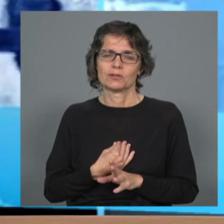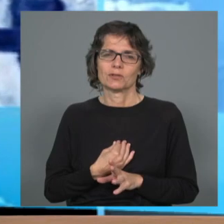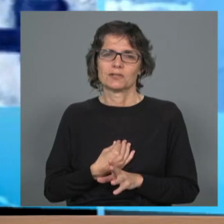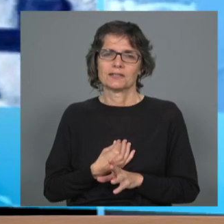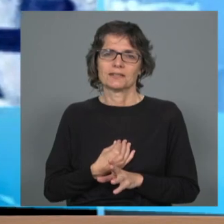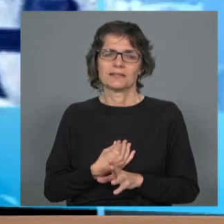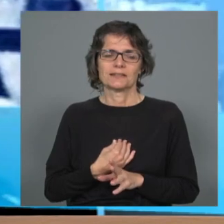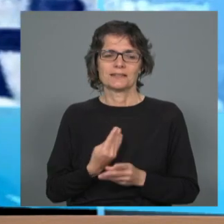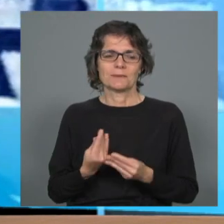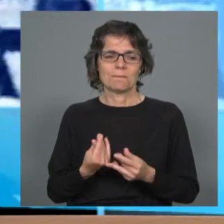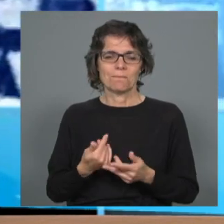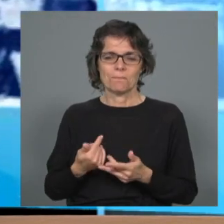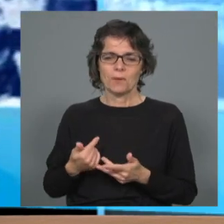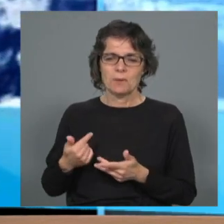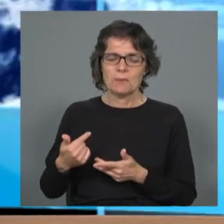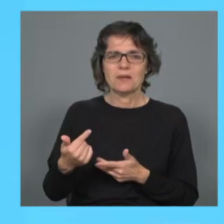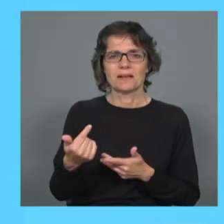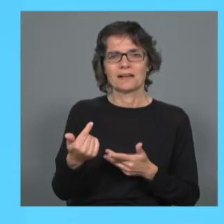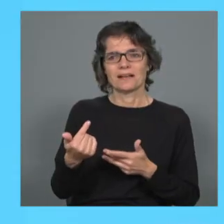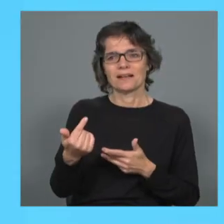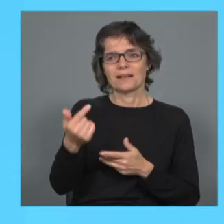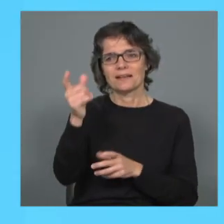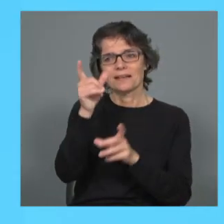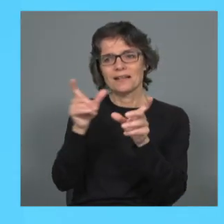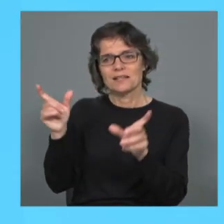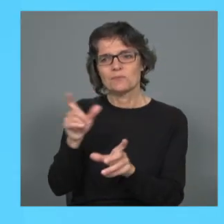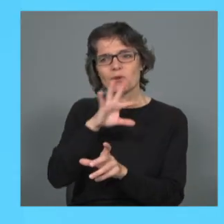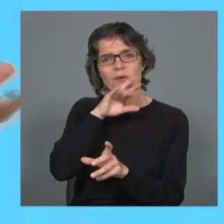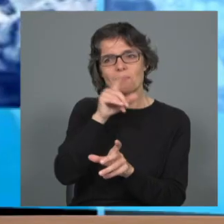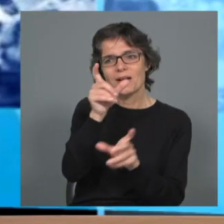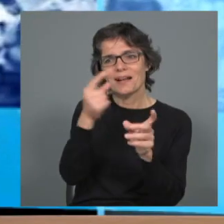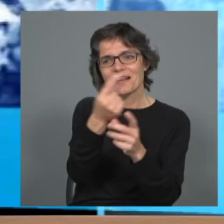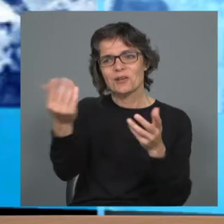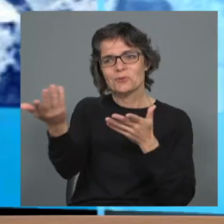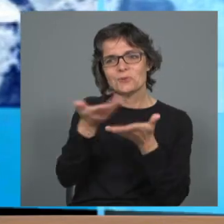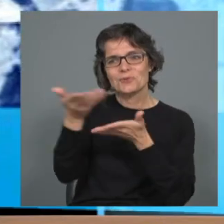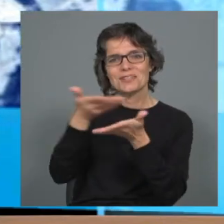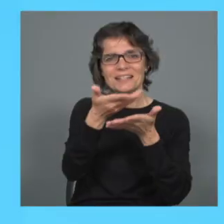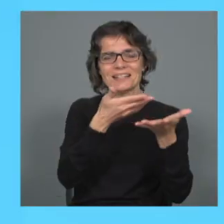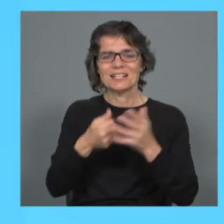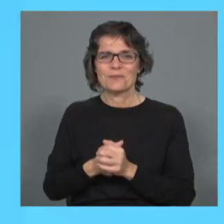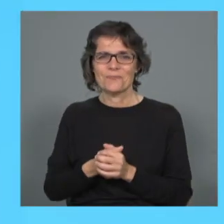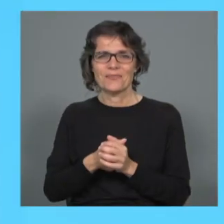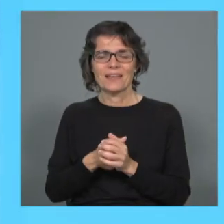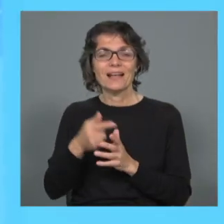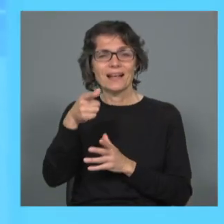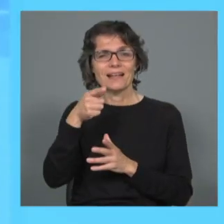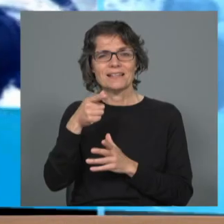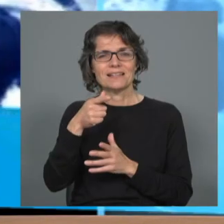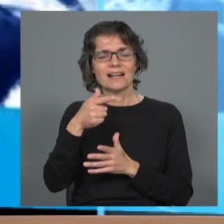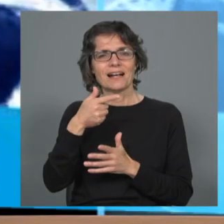deste contacto diário com as mães que chegam à ajuda de mãe. Prolonga-se a sua experiência de maternidade também na ajuda de mãe,